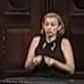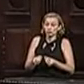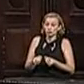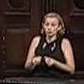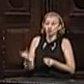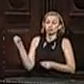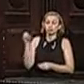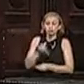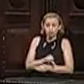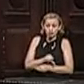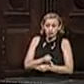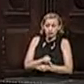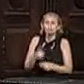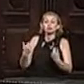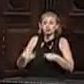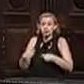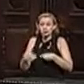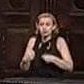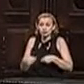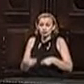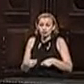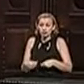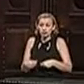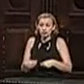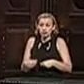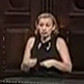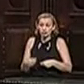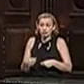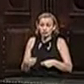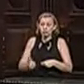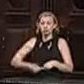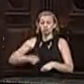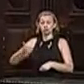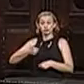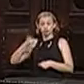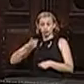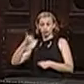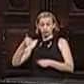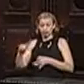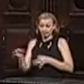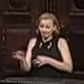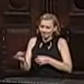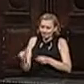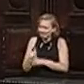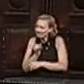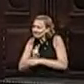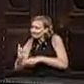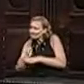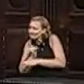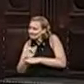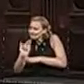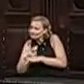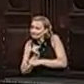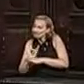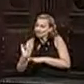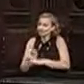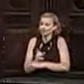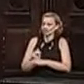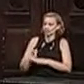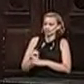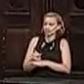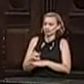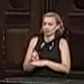Rio de Janeiro e está levando um risco eminente que servidores parem de ser pagos e aqui tenha